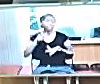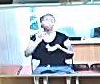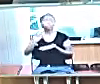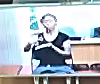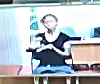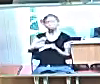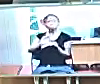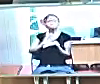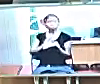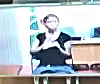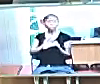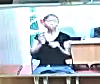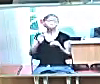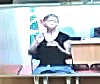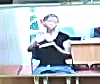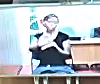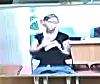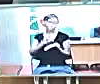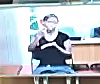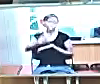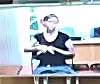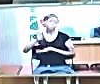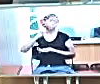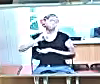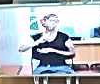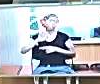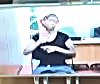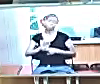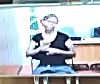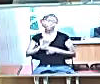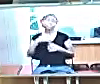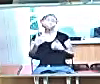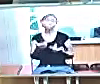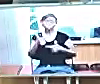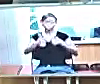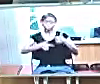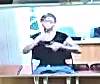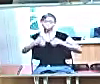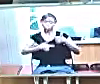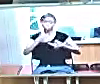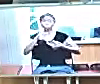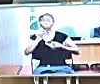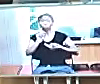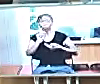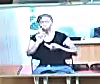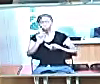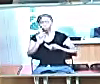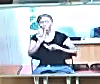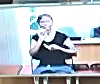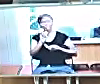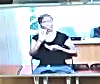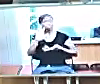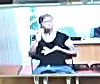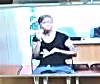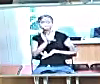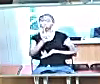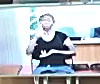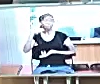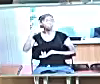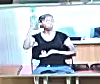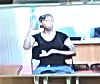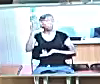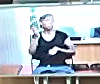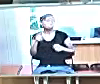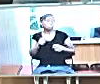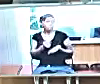que deveriam ser arrecadados pelo estado de minas gerais então essa é uma iniciativa que se ela dá esse resultado vai ajudar